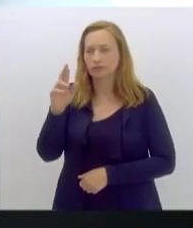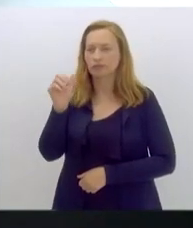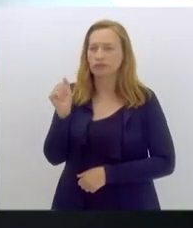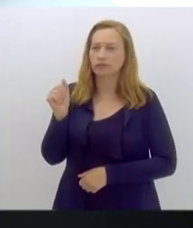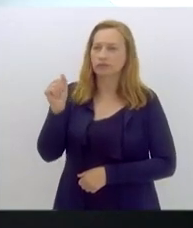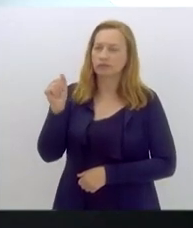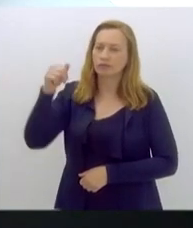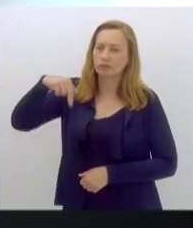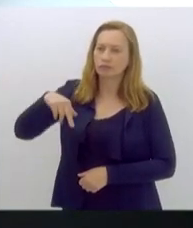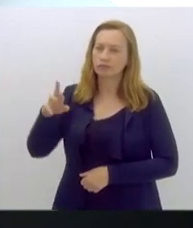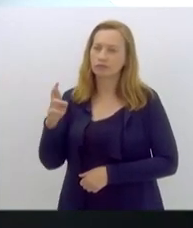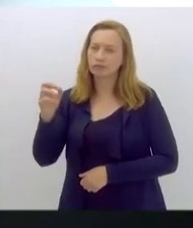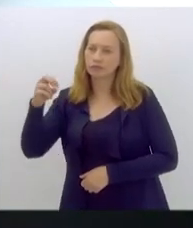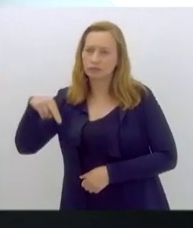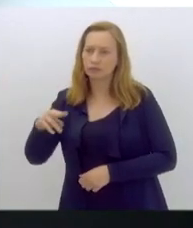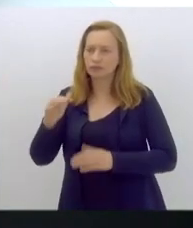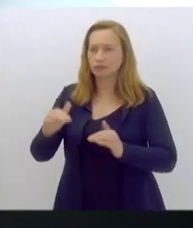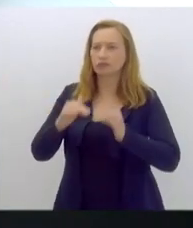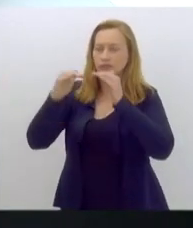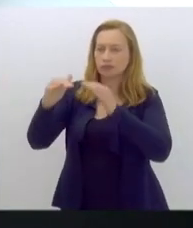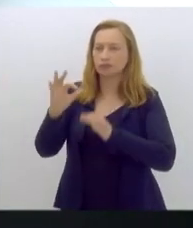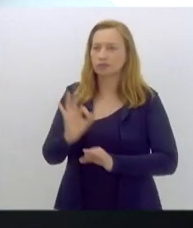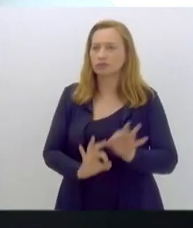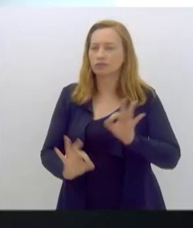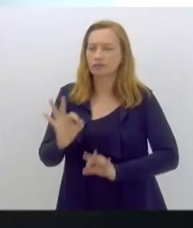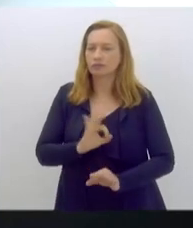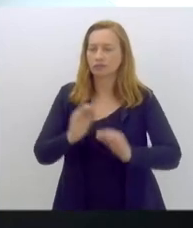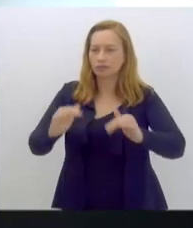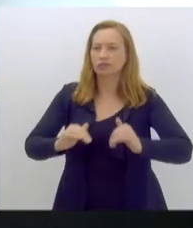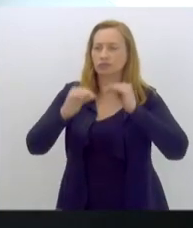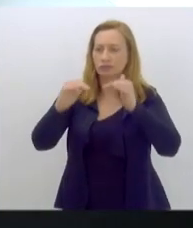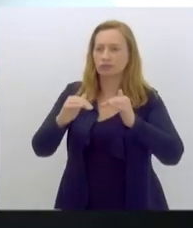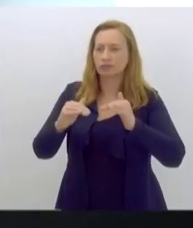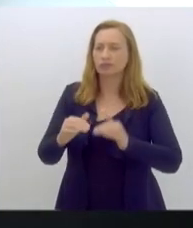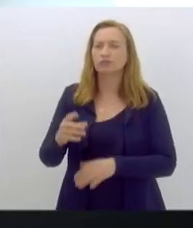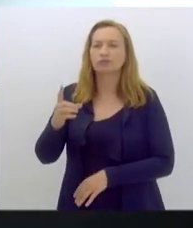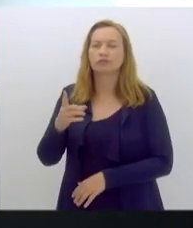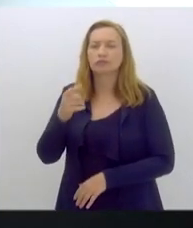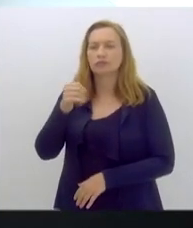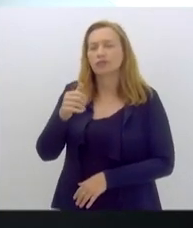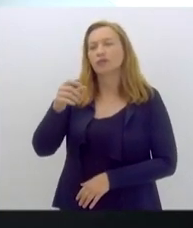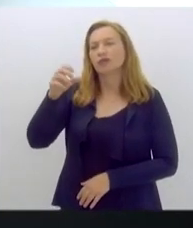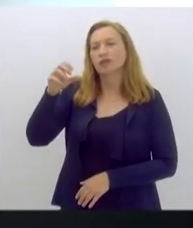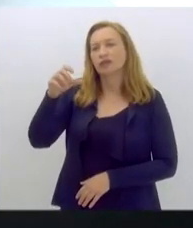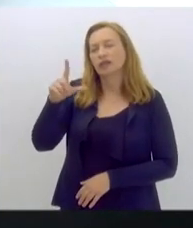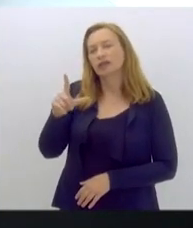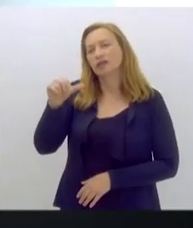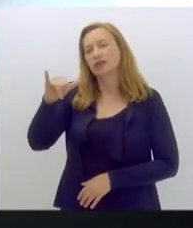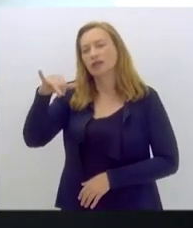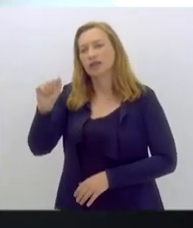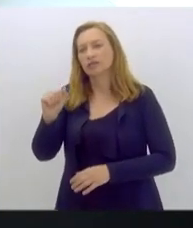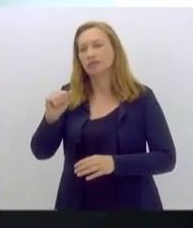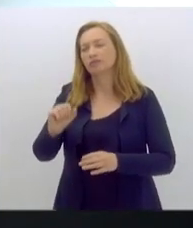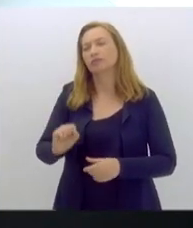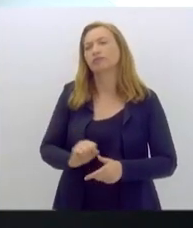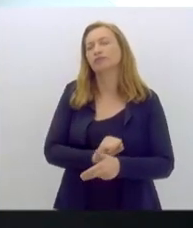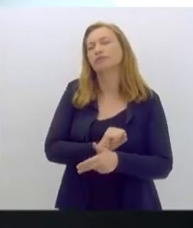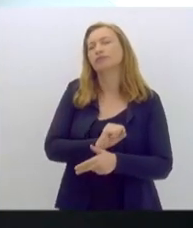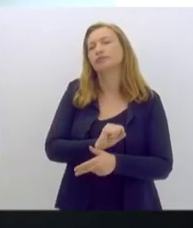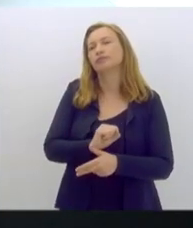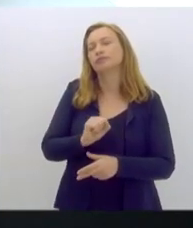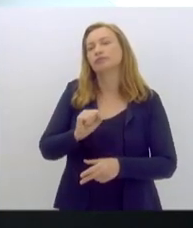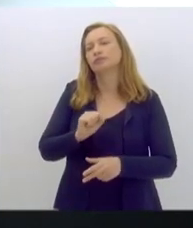Anderson Montese subsecretário de planejamento orçamento senhora Lilian Lima Alves sobre secretária executiva senhora